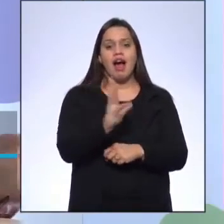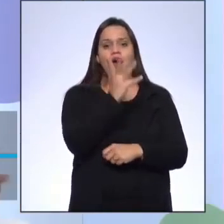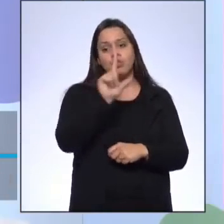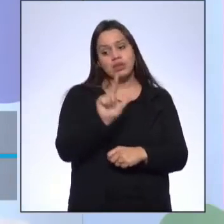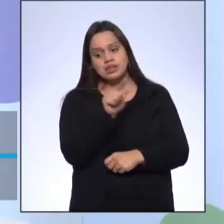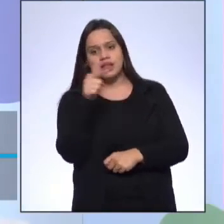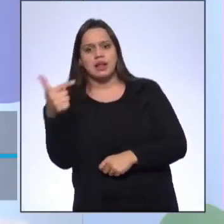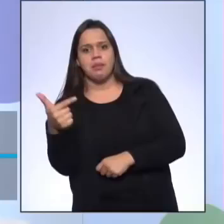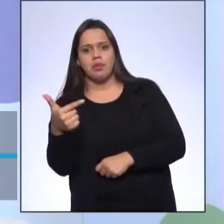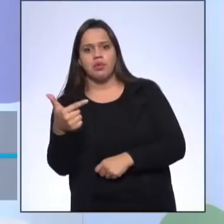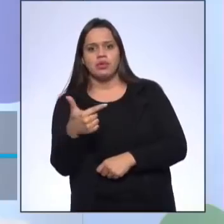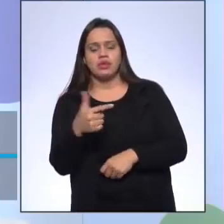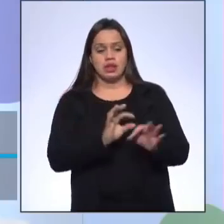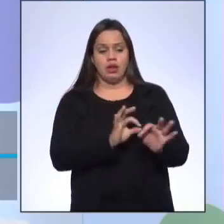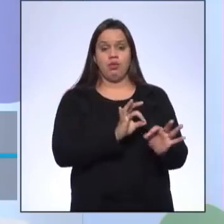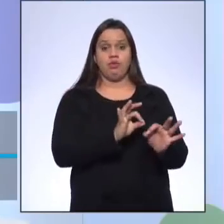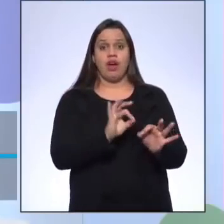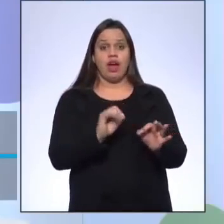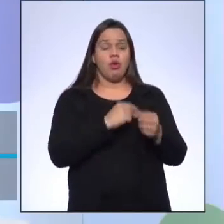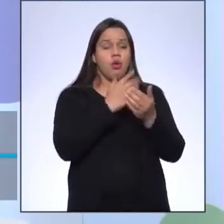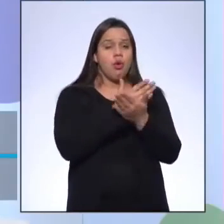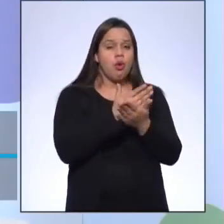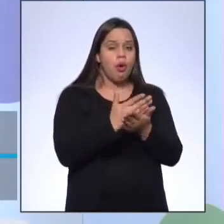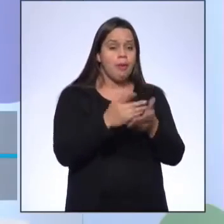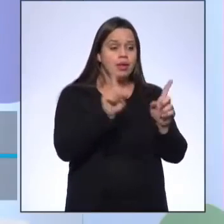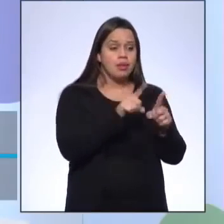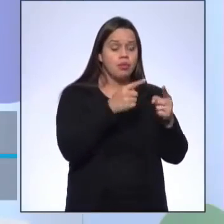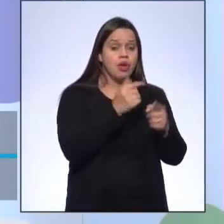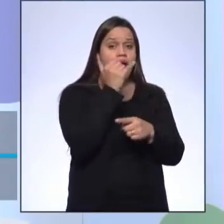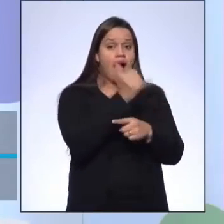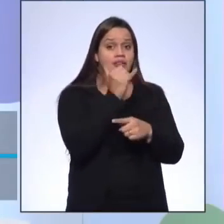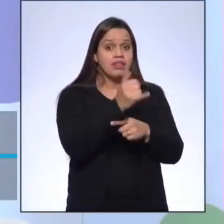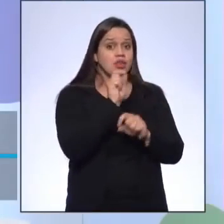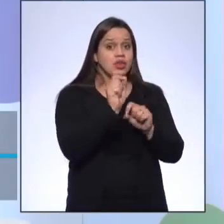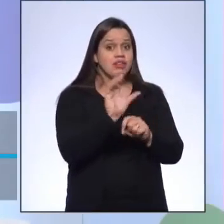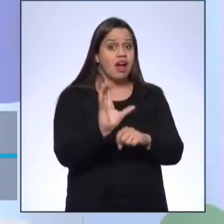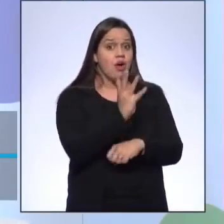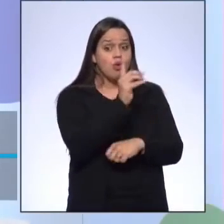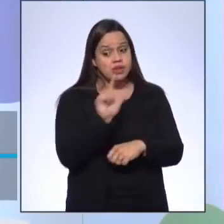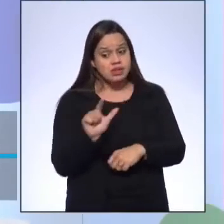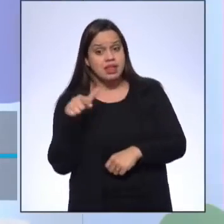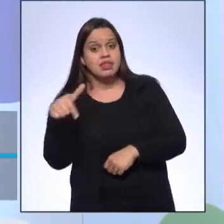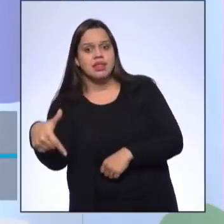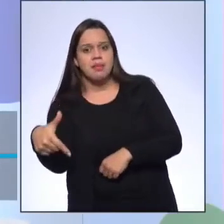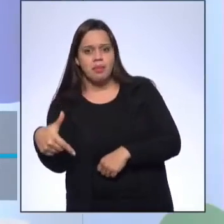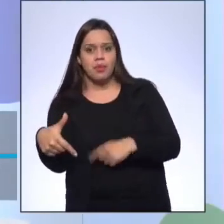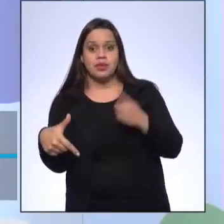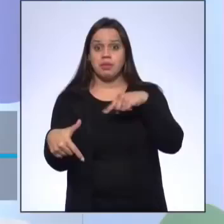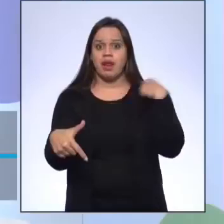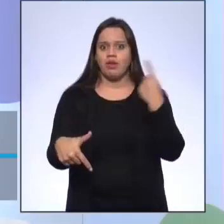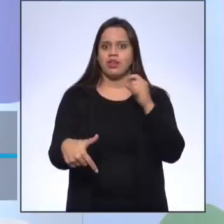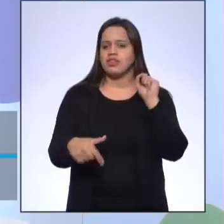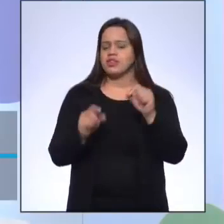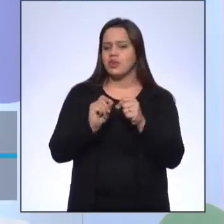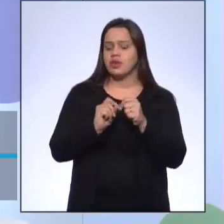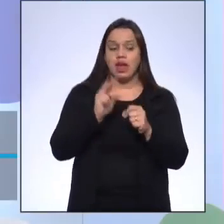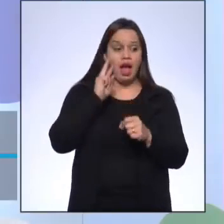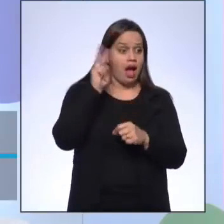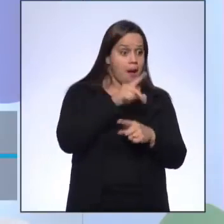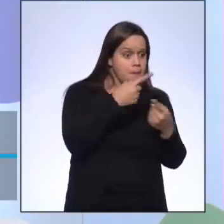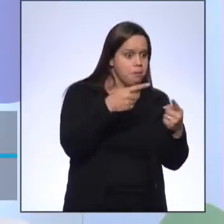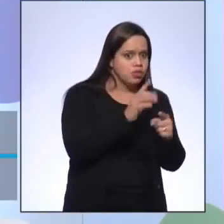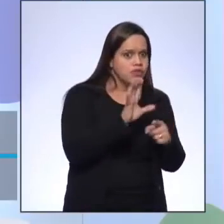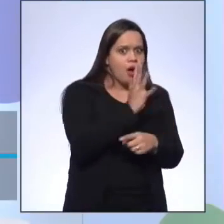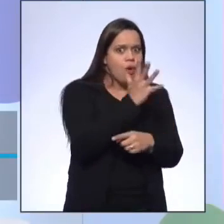ali como se fosse justamente para fazer uma ambientação, criar todo um clima para que a gente preste atenção e observe o que vai acontecer na cena